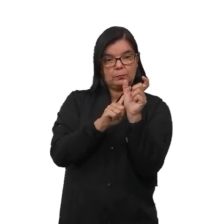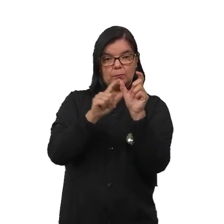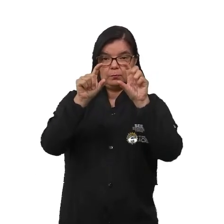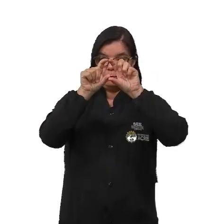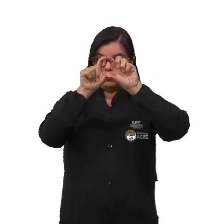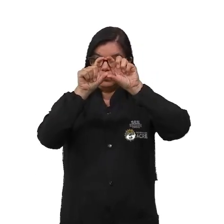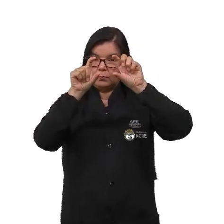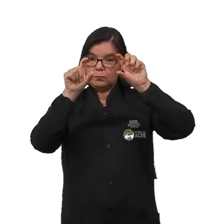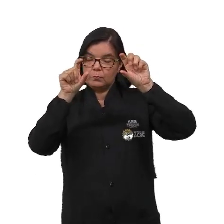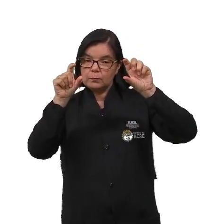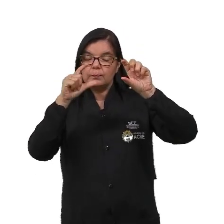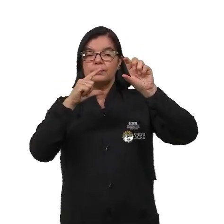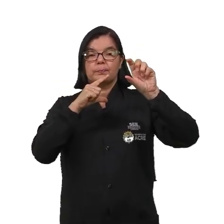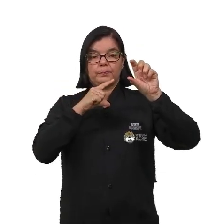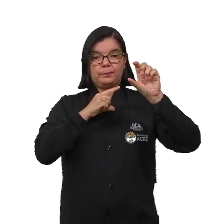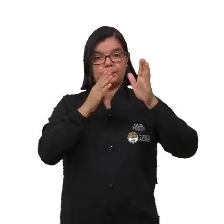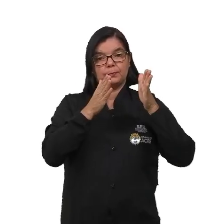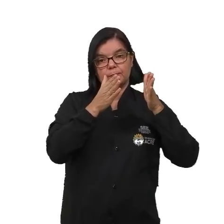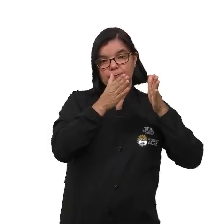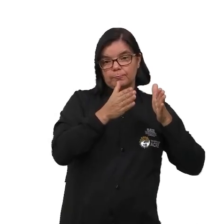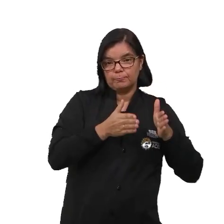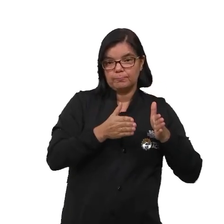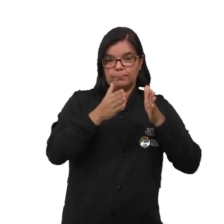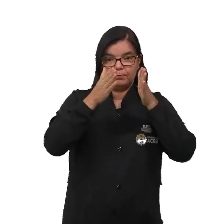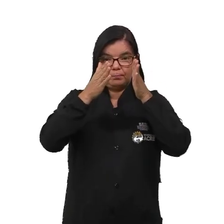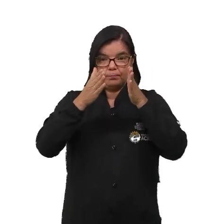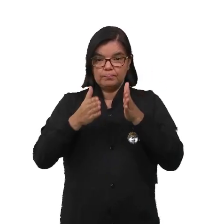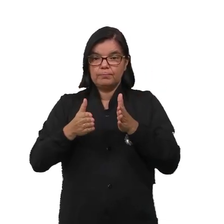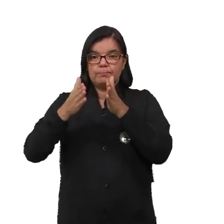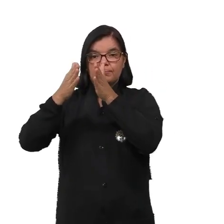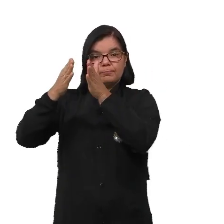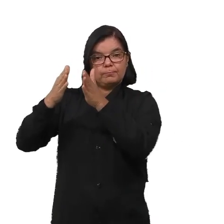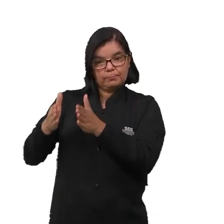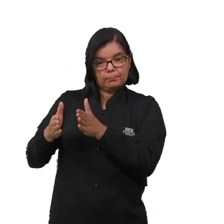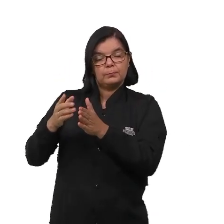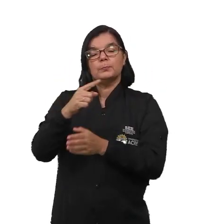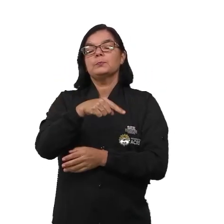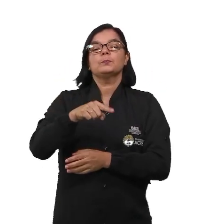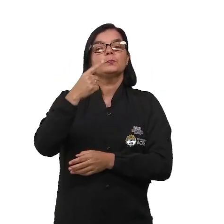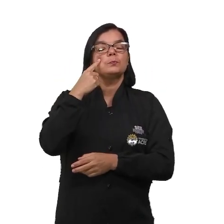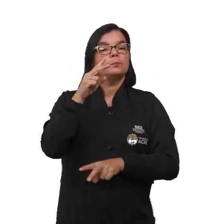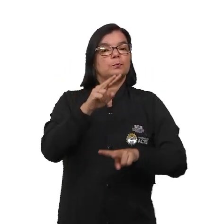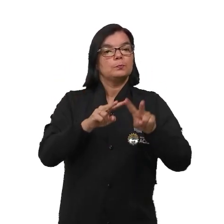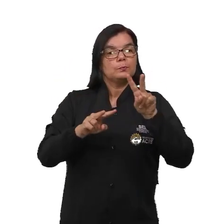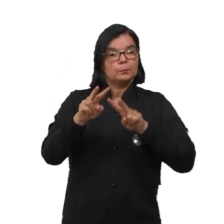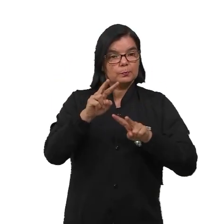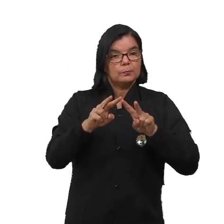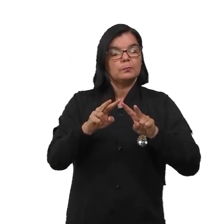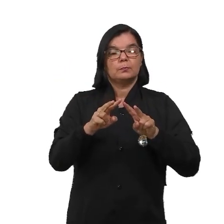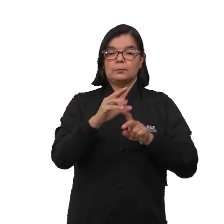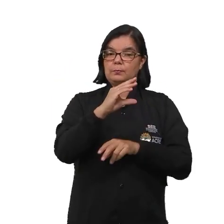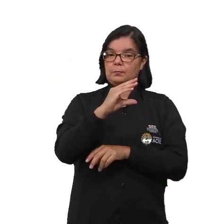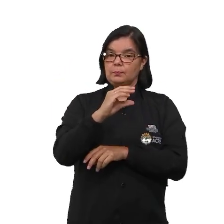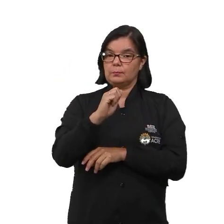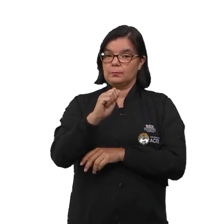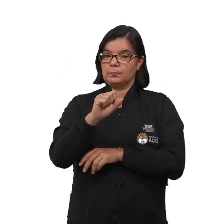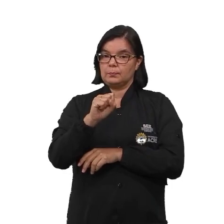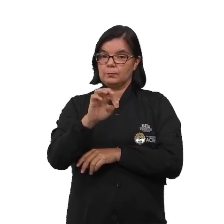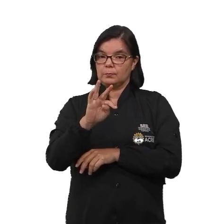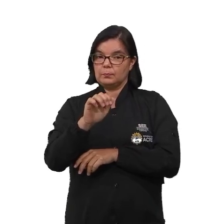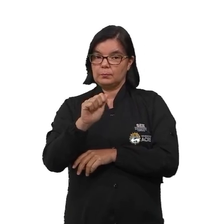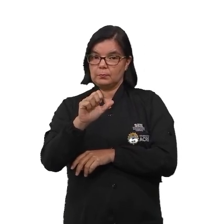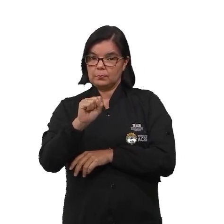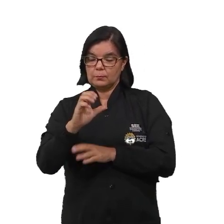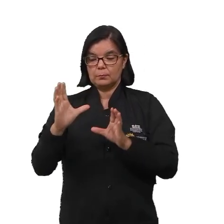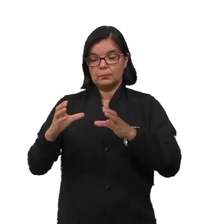dessa informação, começa a se desmembrar. Então vocês podem visualizar castas,